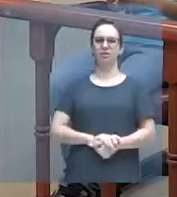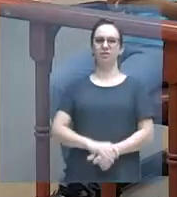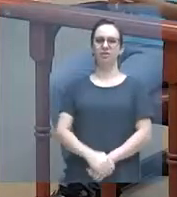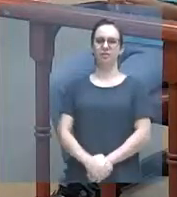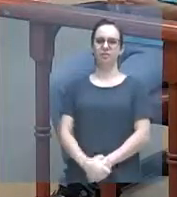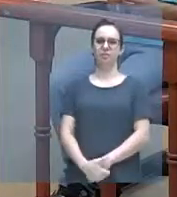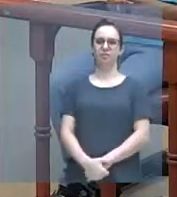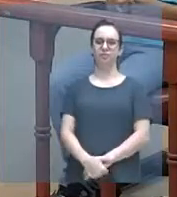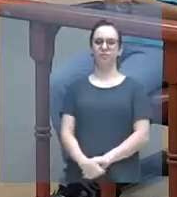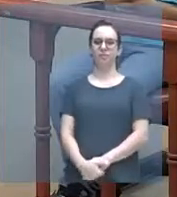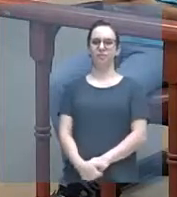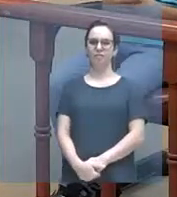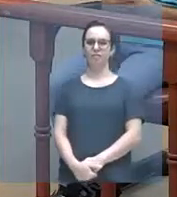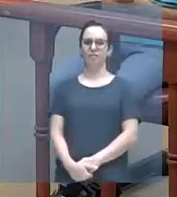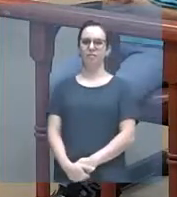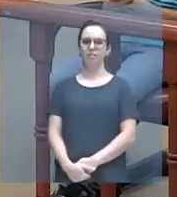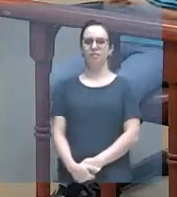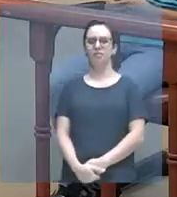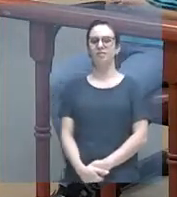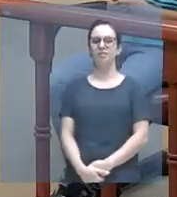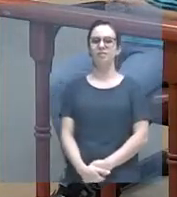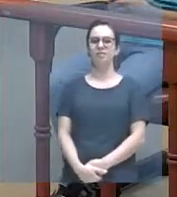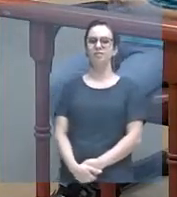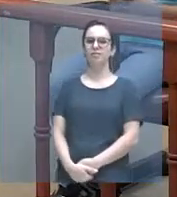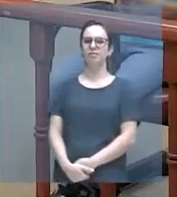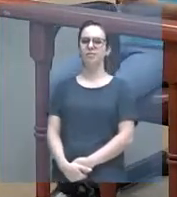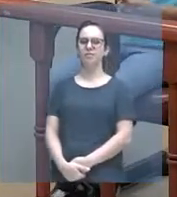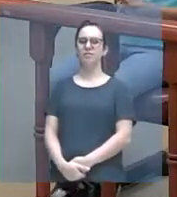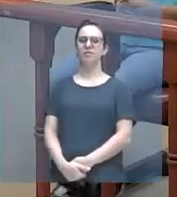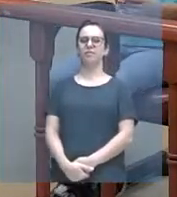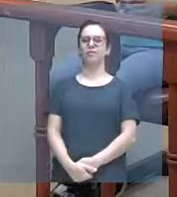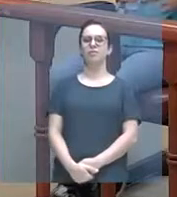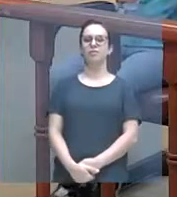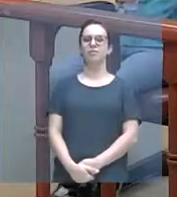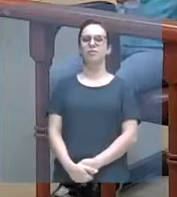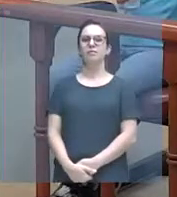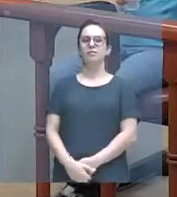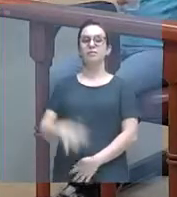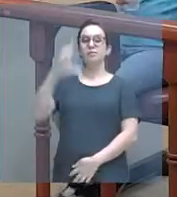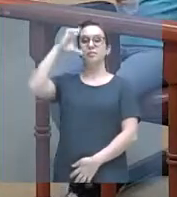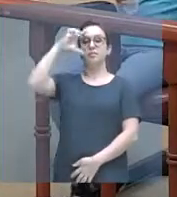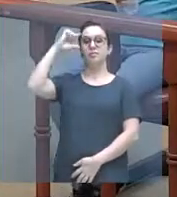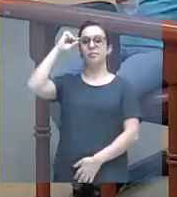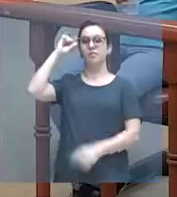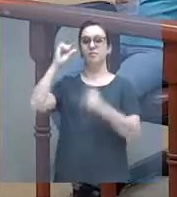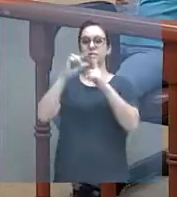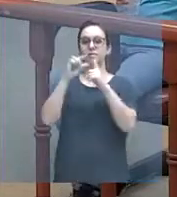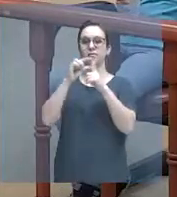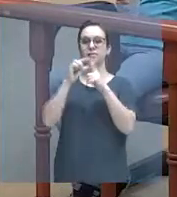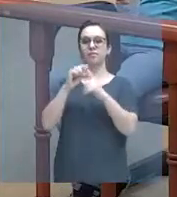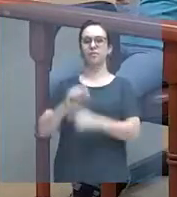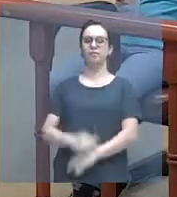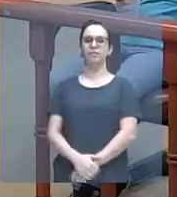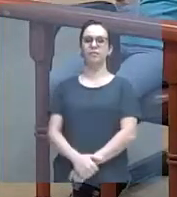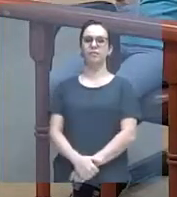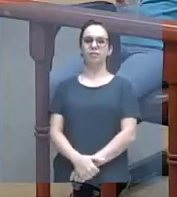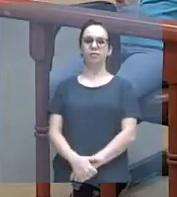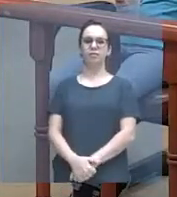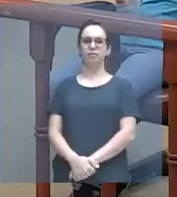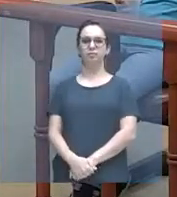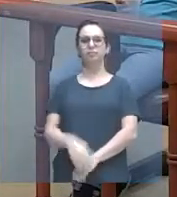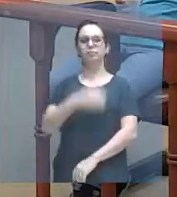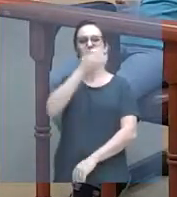Com a palavra, o presidente da sessão solene desta noite, Claudecir Rodrigues Martins.